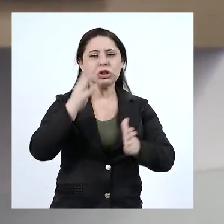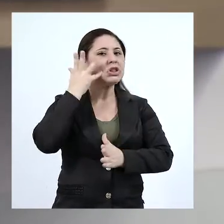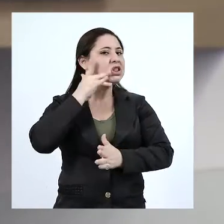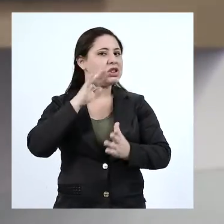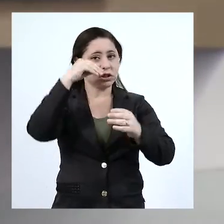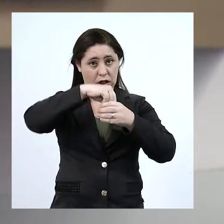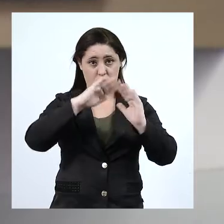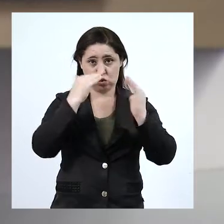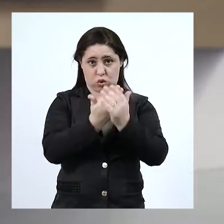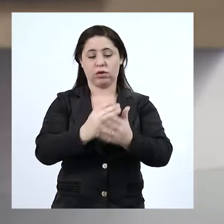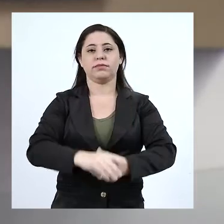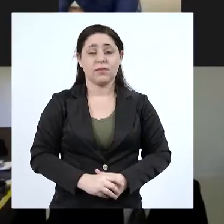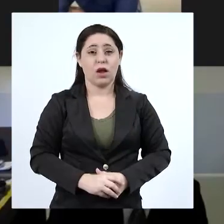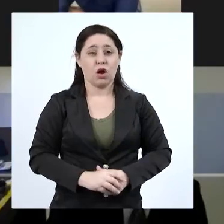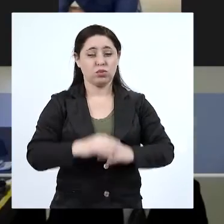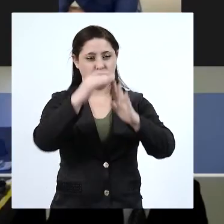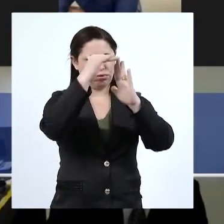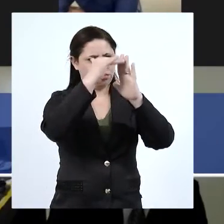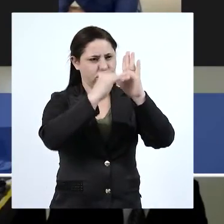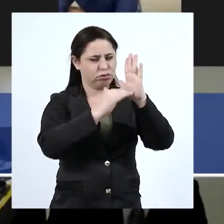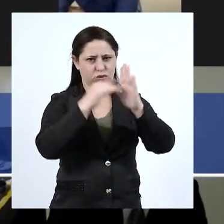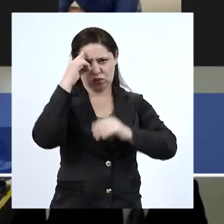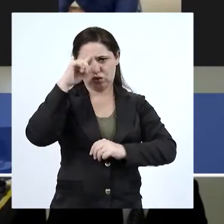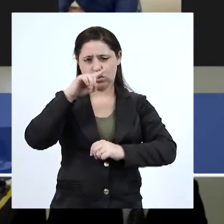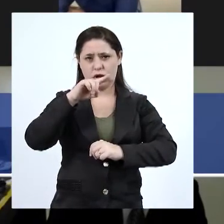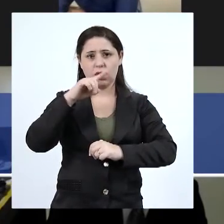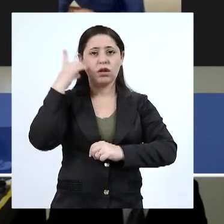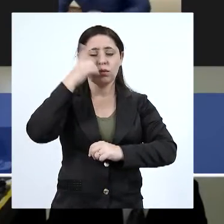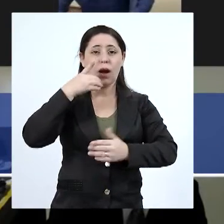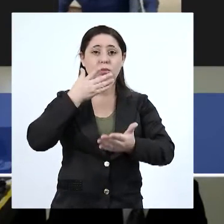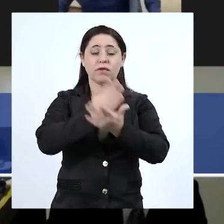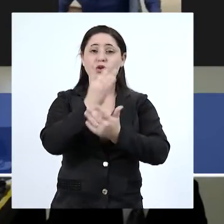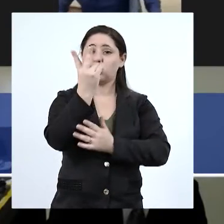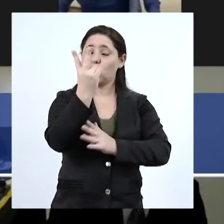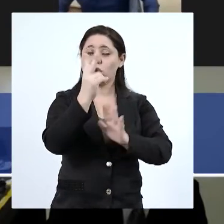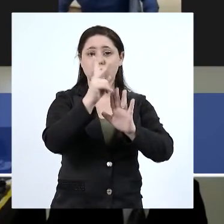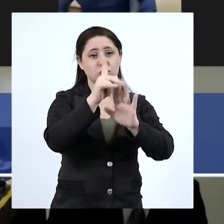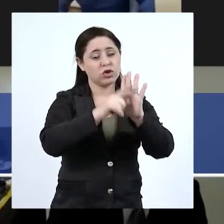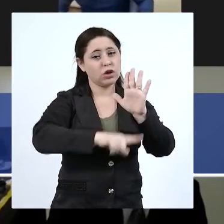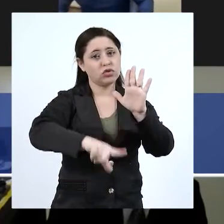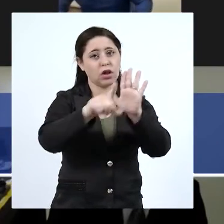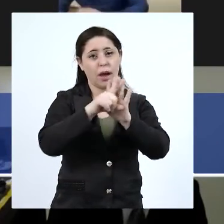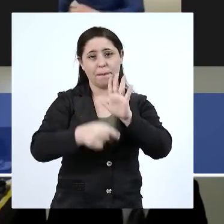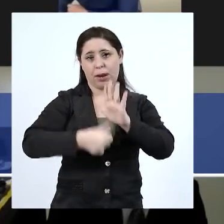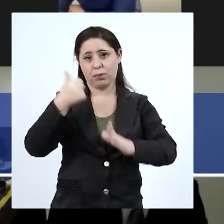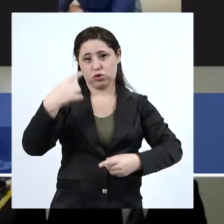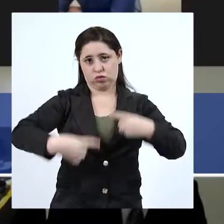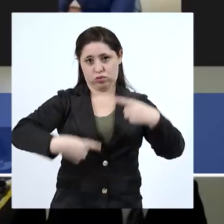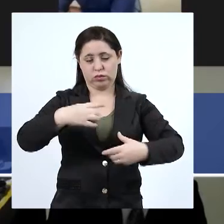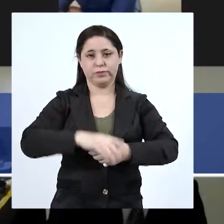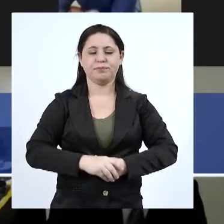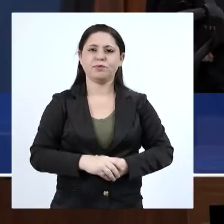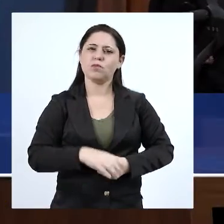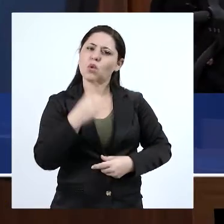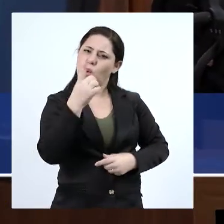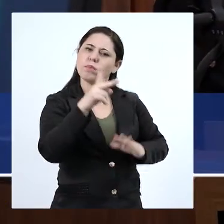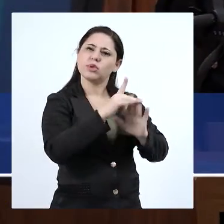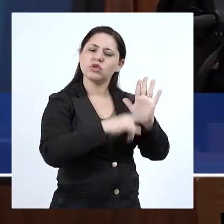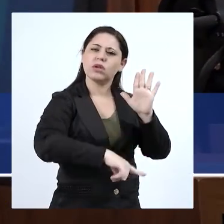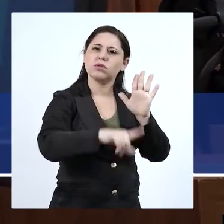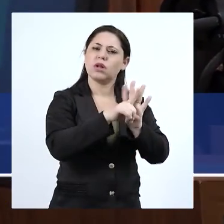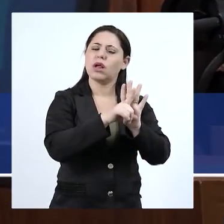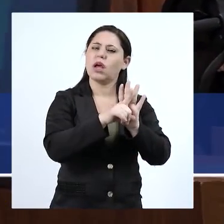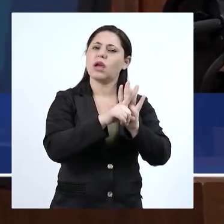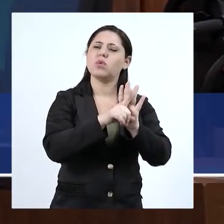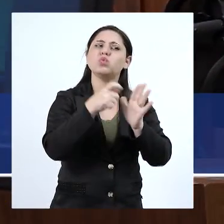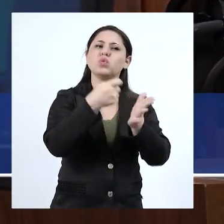de erotização em escolas. Na ordem do dia, os deputados aprovaram 2 projetos de lei em primeira discussão. Entre